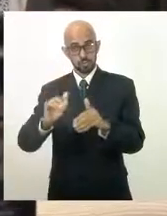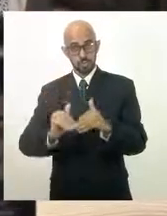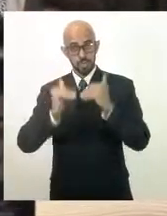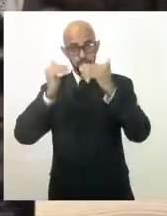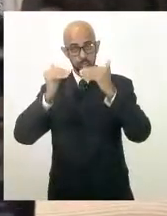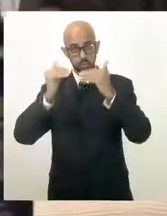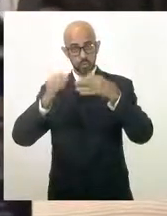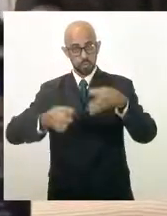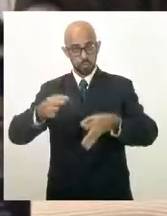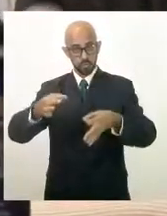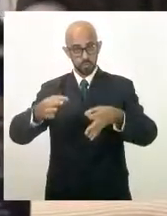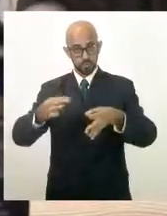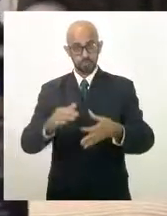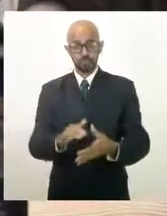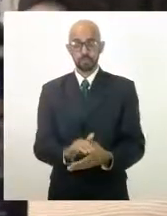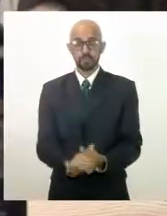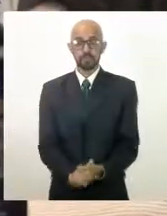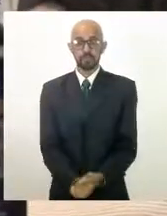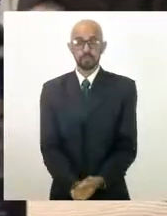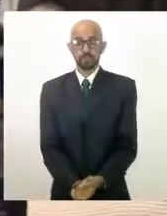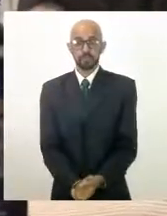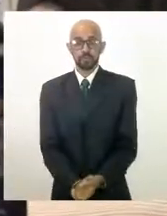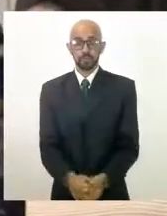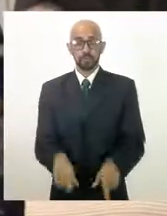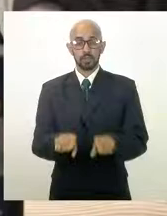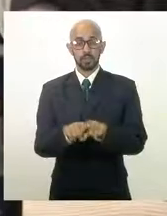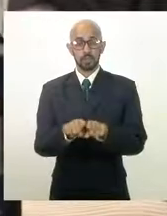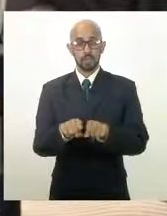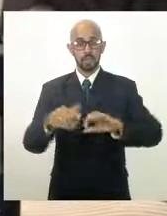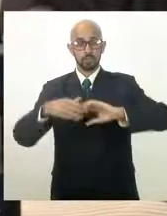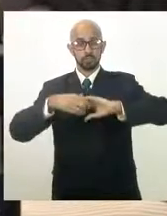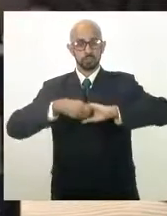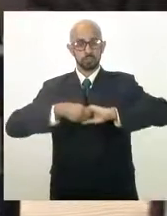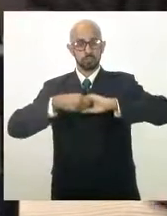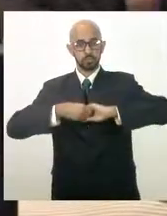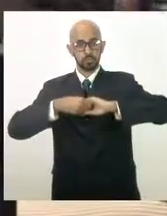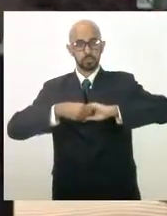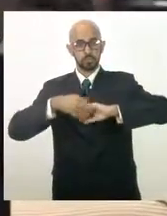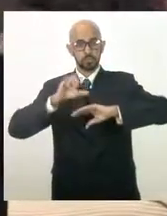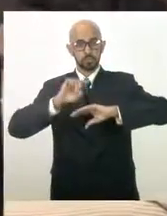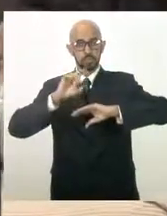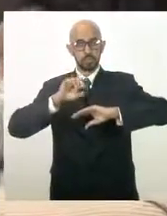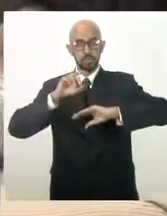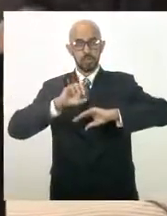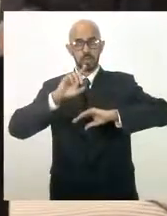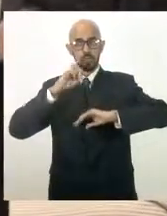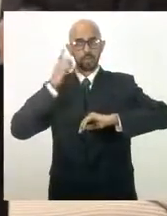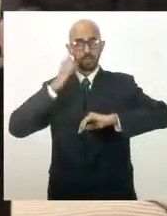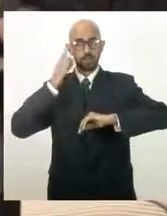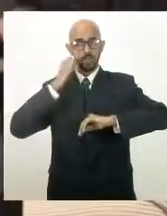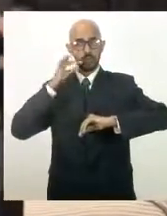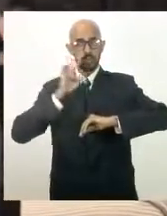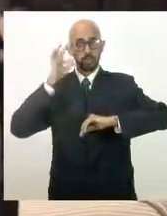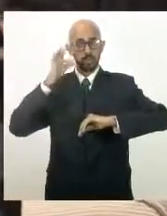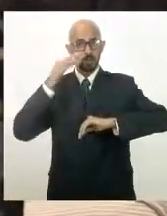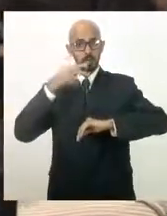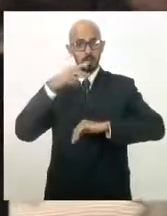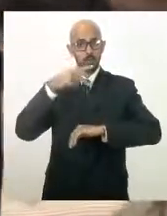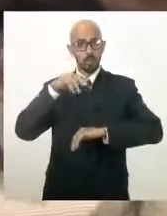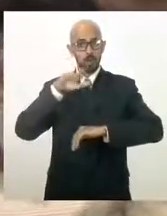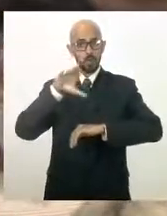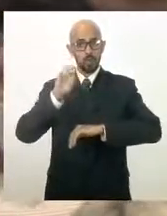aqui especial, uma saudação especial aos deputados federais Paulo Ramos e Pedro Augusto.